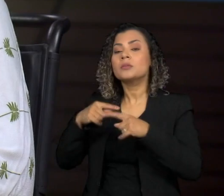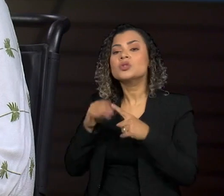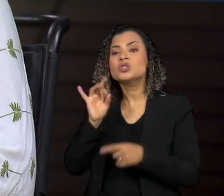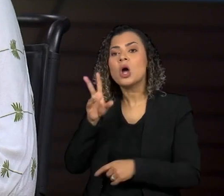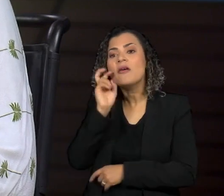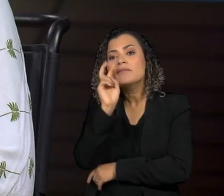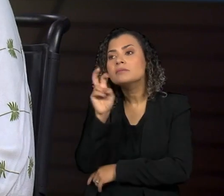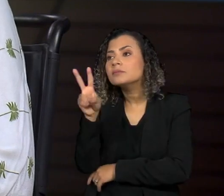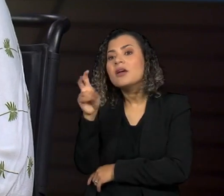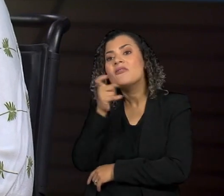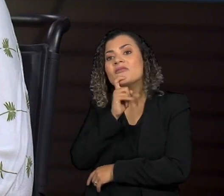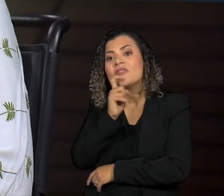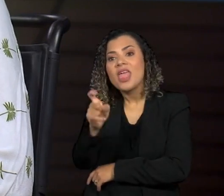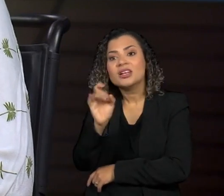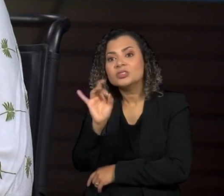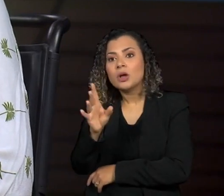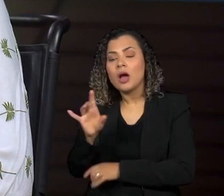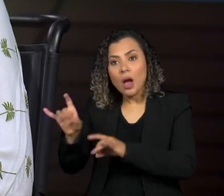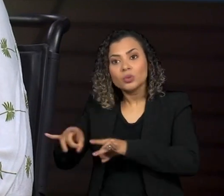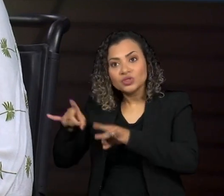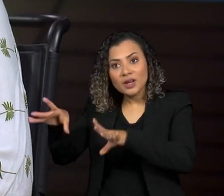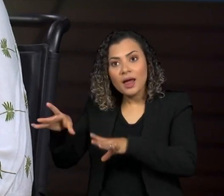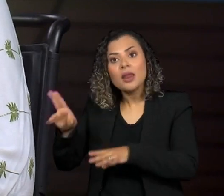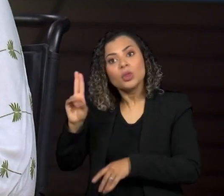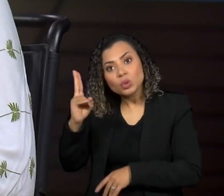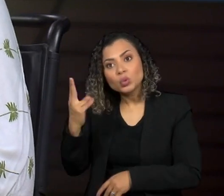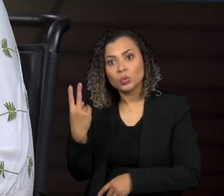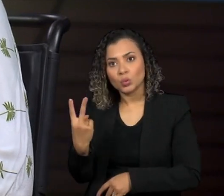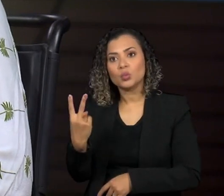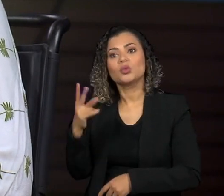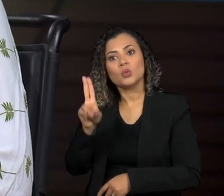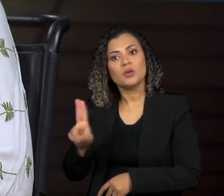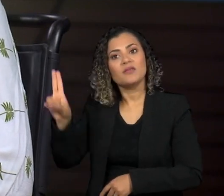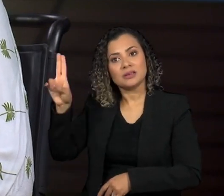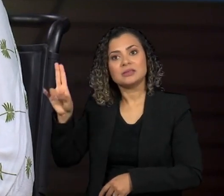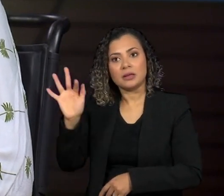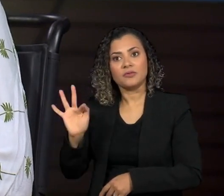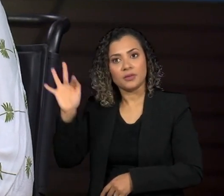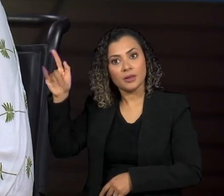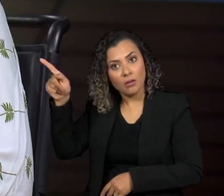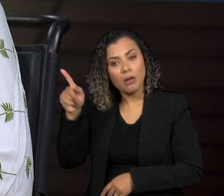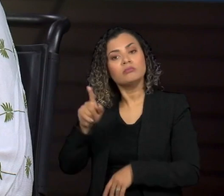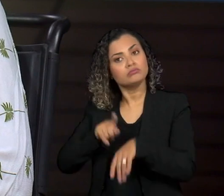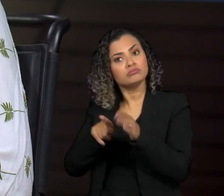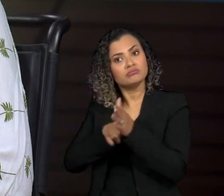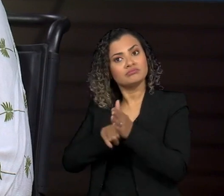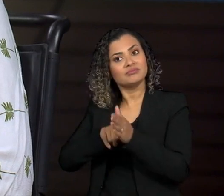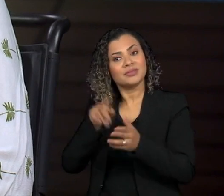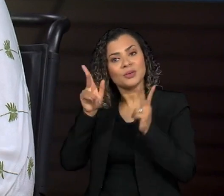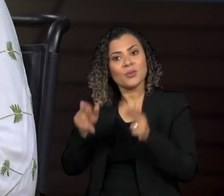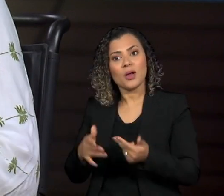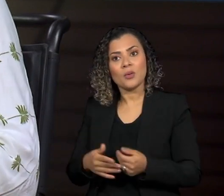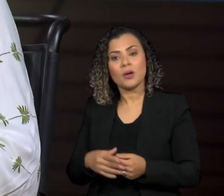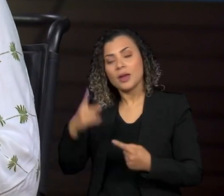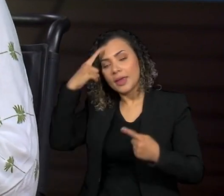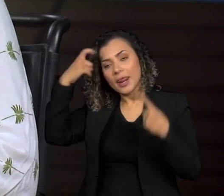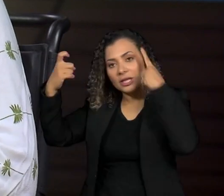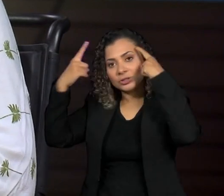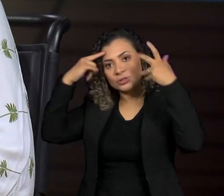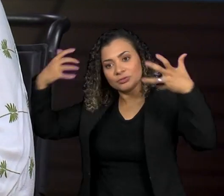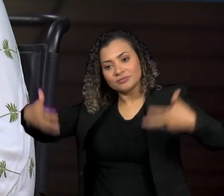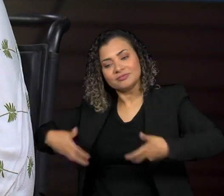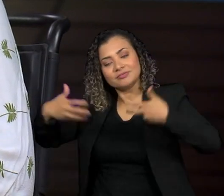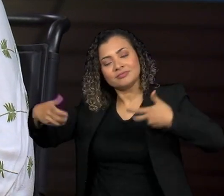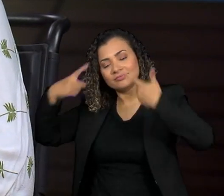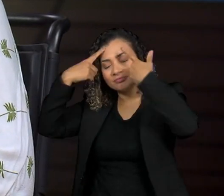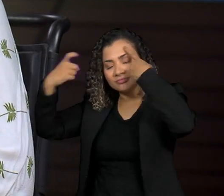observando uma paisagem por pouco tempo, isso na Austrália, tem 2 universidades que fizeram esse estudo na área da psicologia. Você se torna mais criativo, né? Tem ganhos,